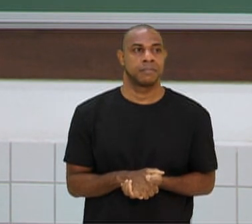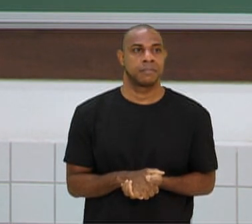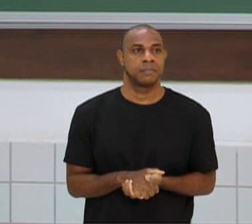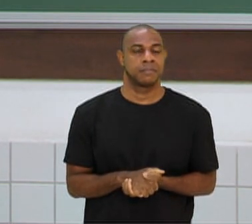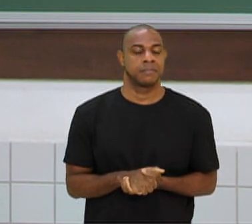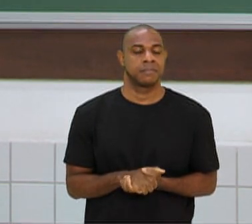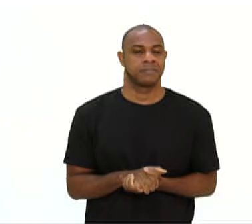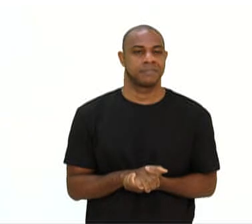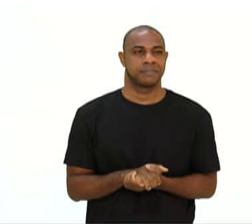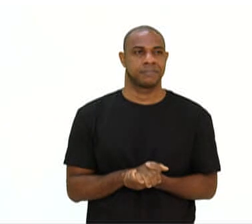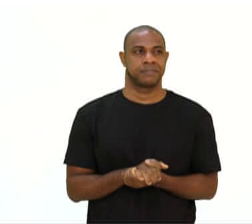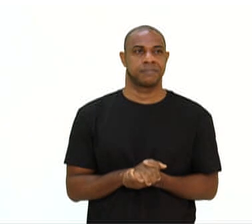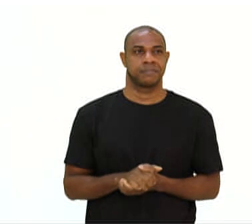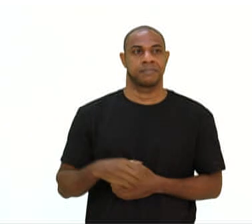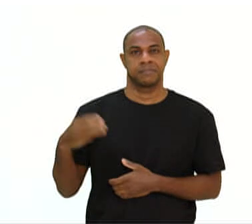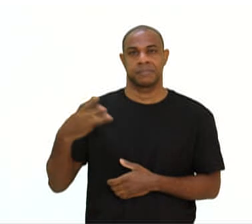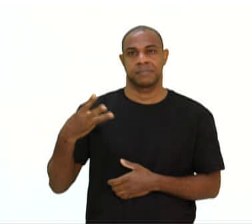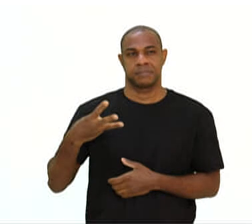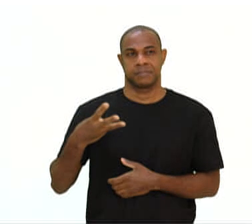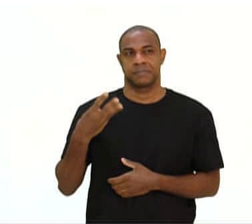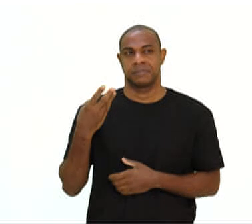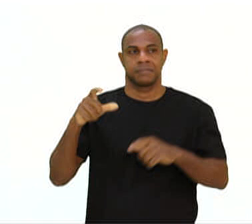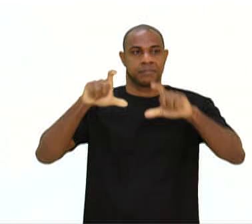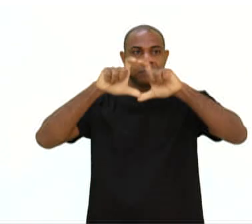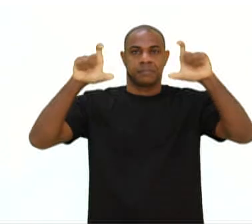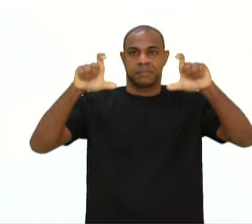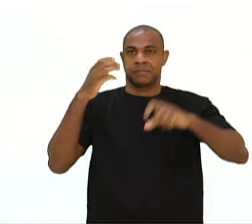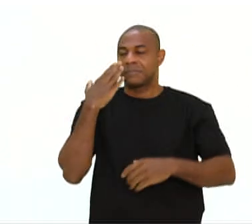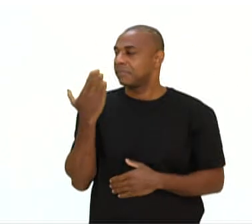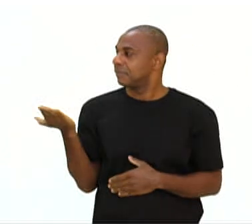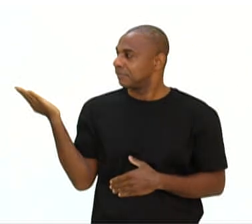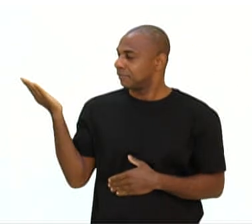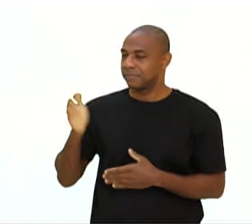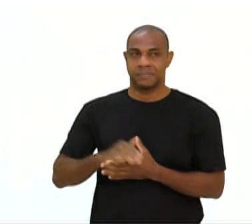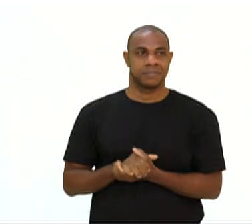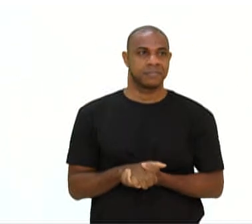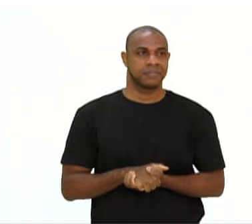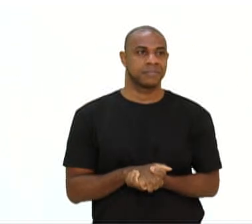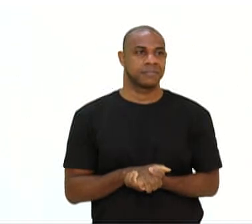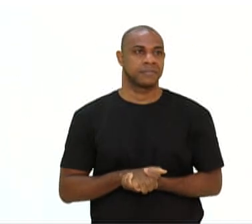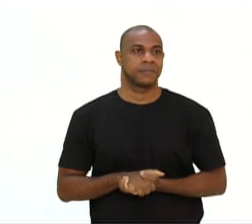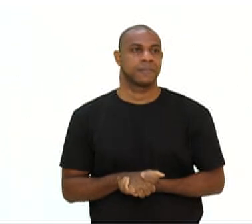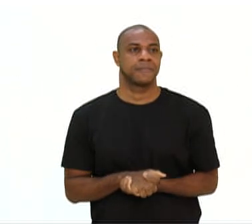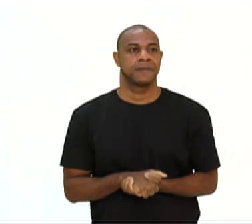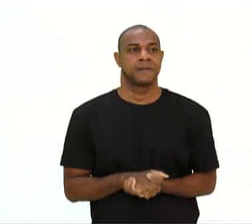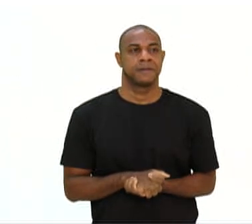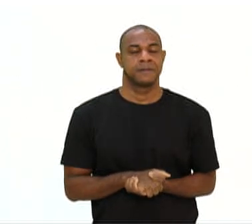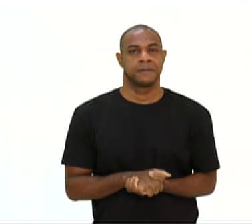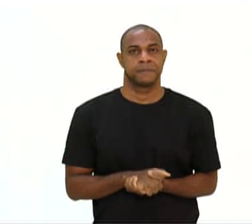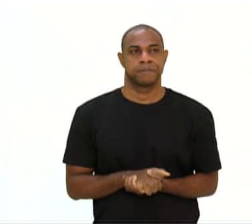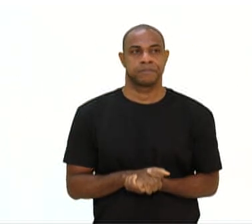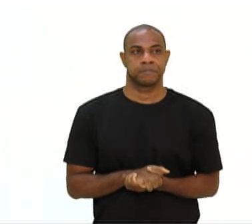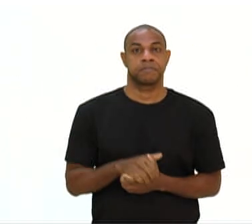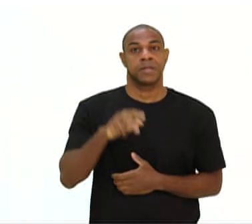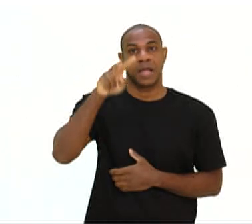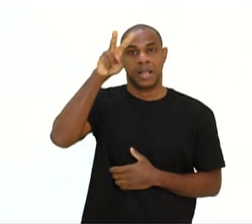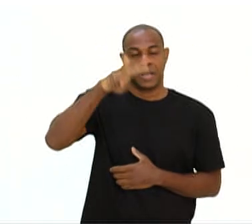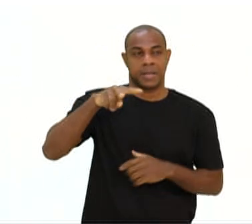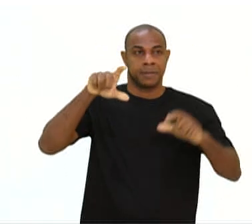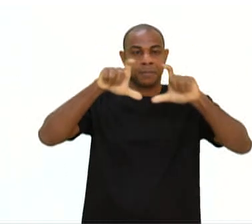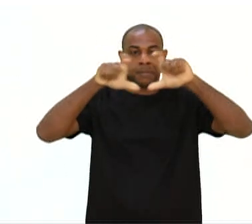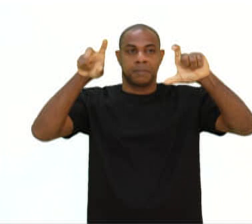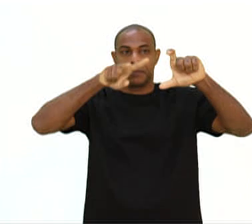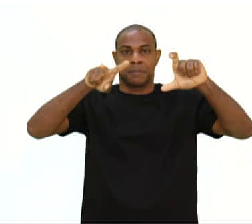Fill the gaps. Então, vamos preencher os espaços em branco. The balloons in the Macy's Thanksgiving Parade have had